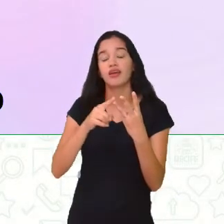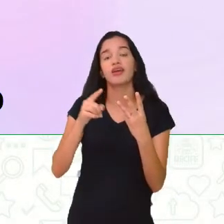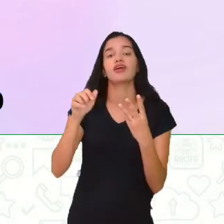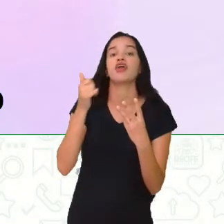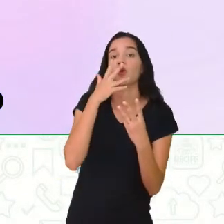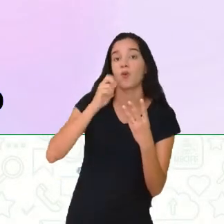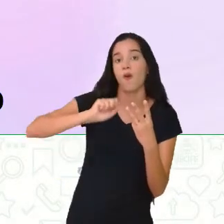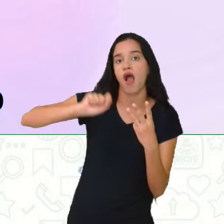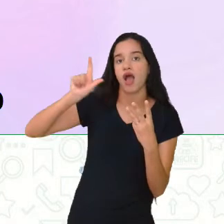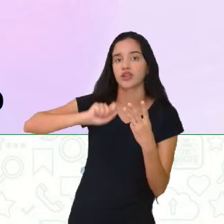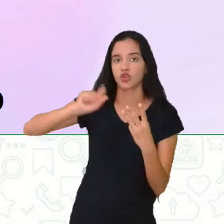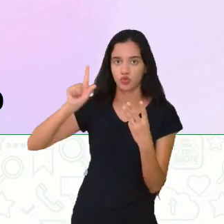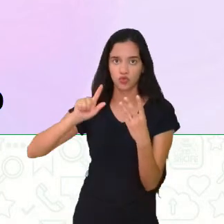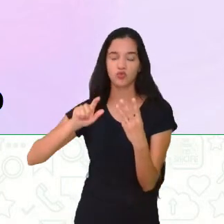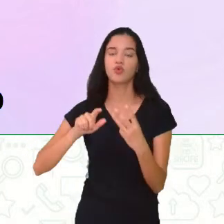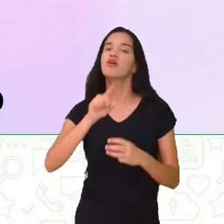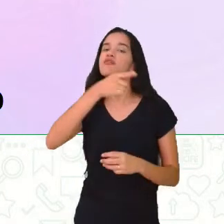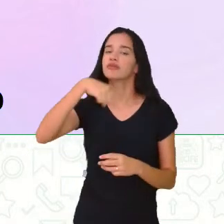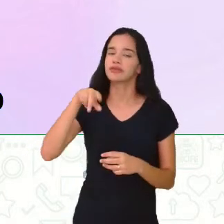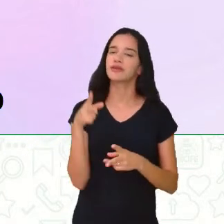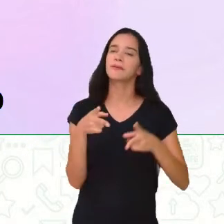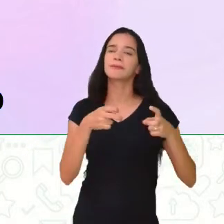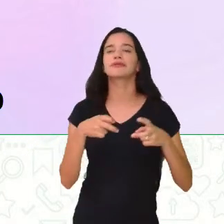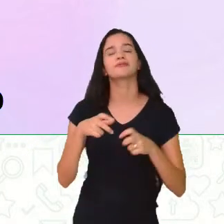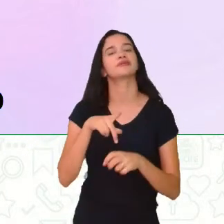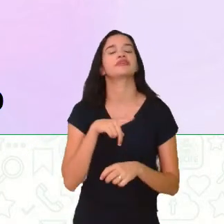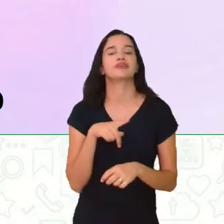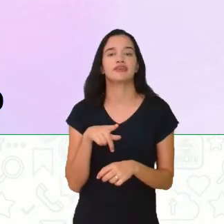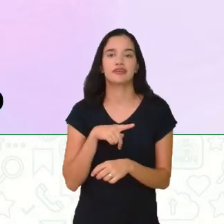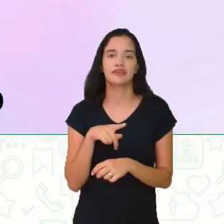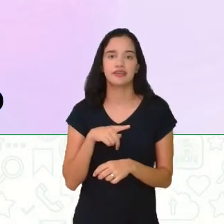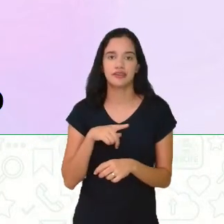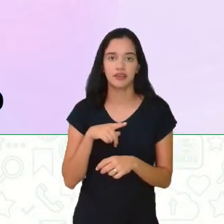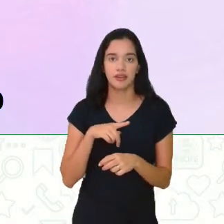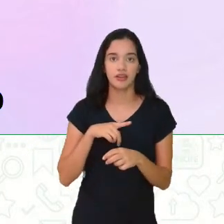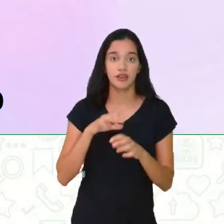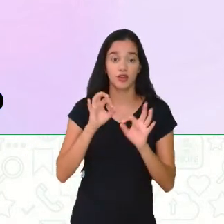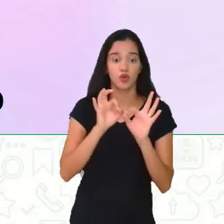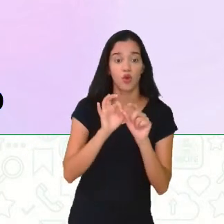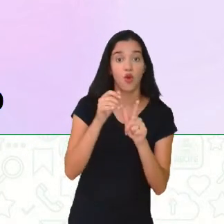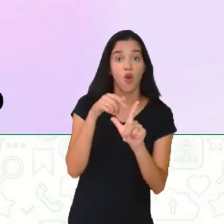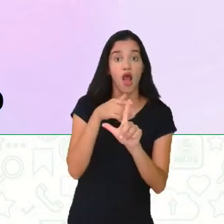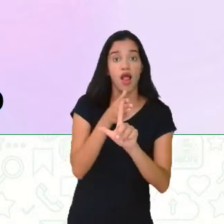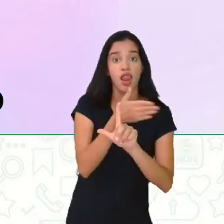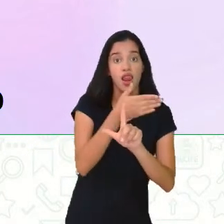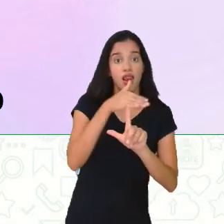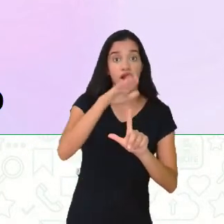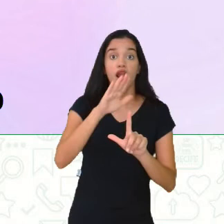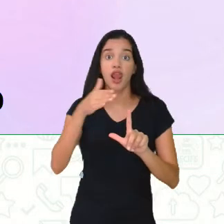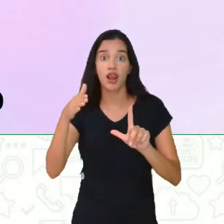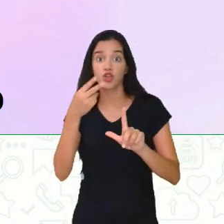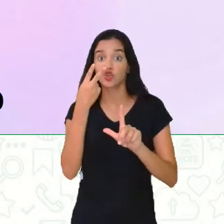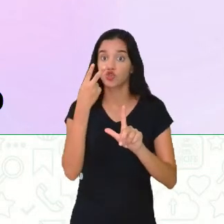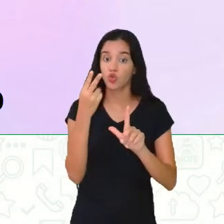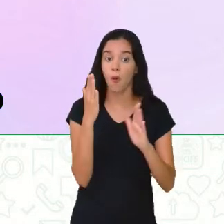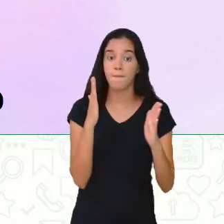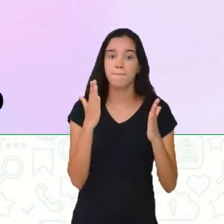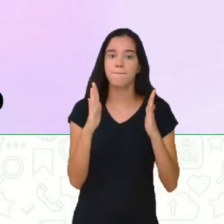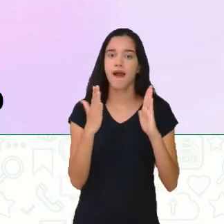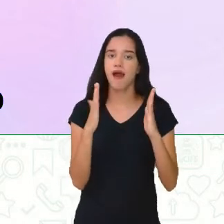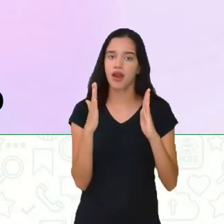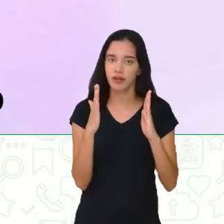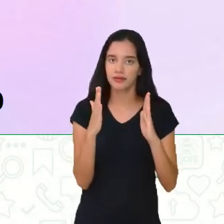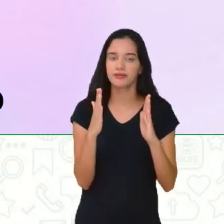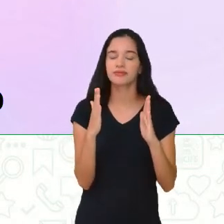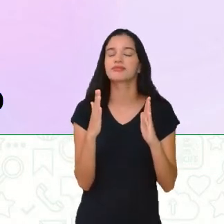vão perceber que eles têm um lado maior, quer dizer, dois lados paralelos